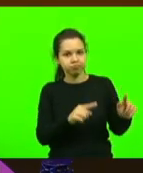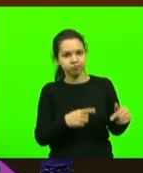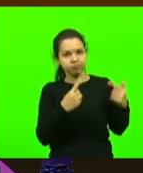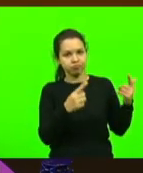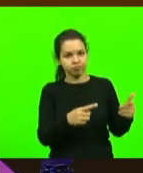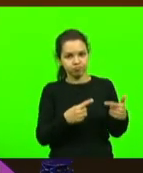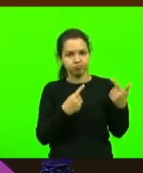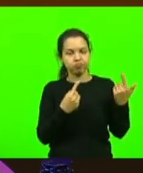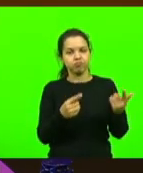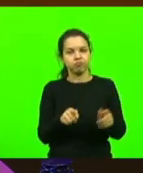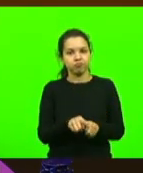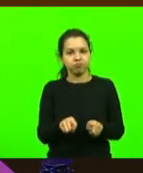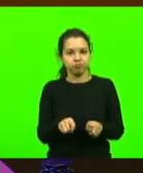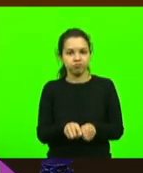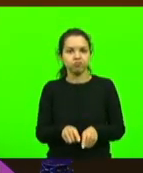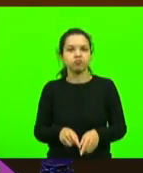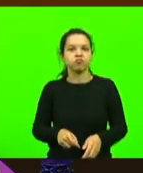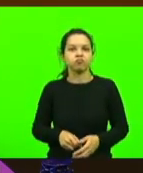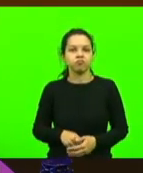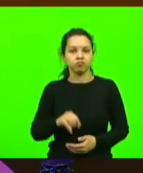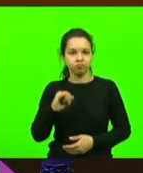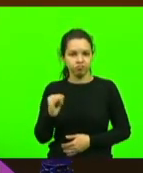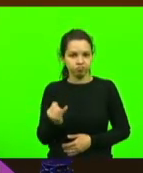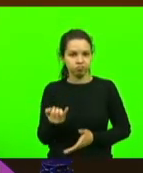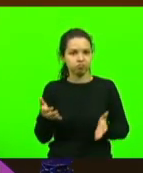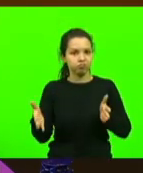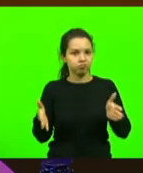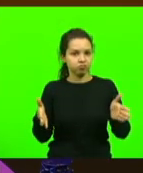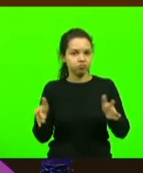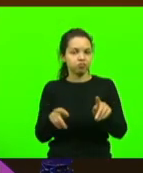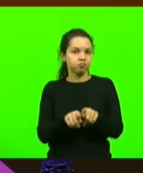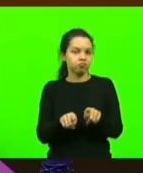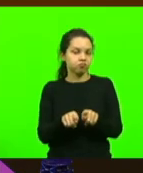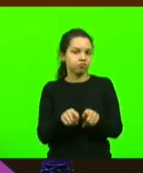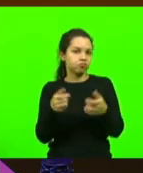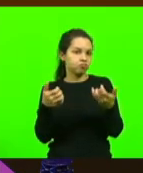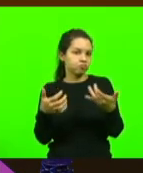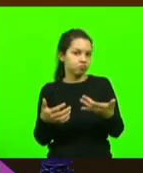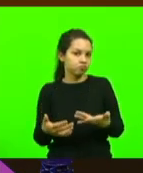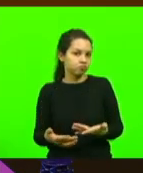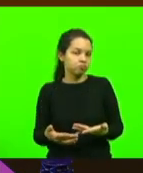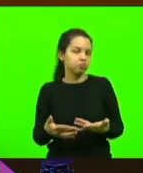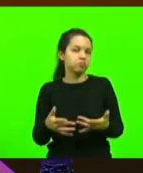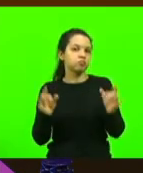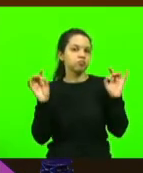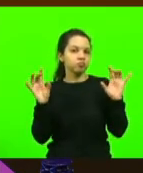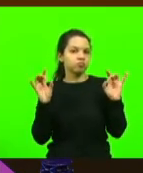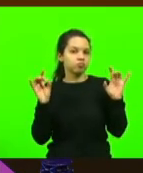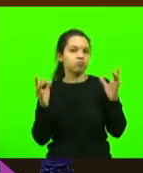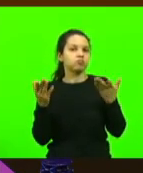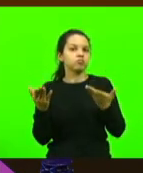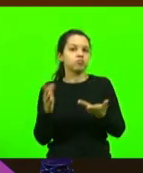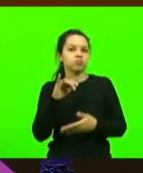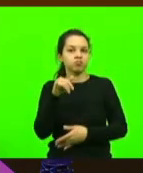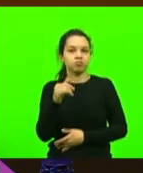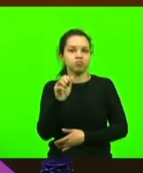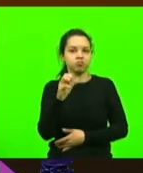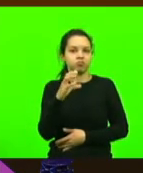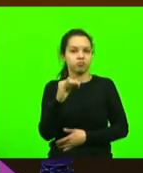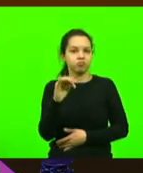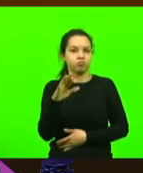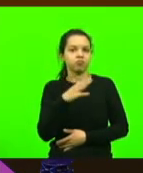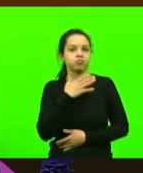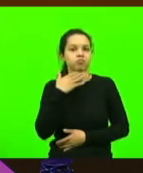né E também aproveitar o momento para fazer uma referência especial ao nosso companheiro Jacira que faleceu